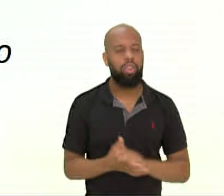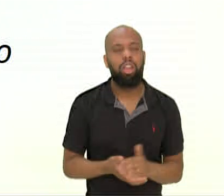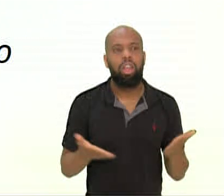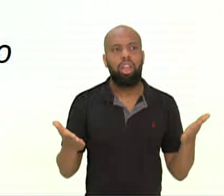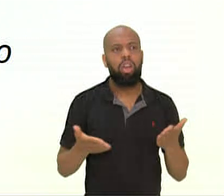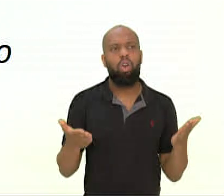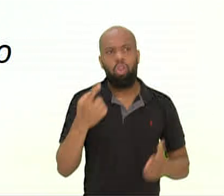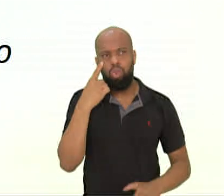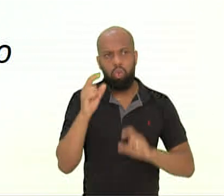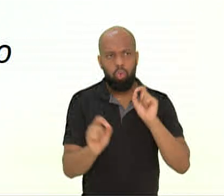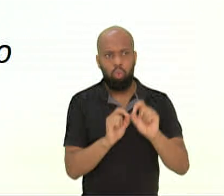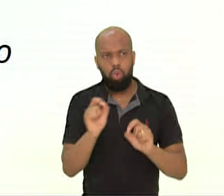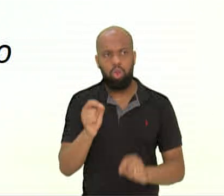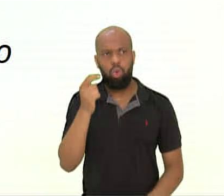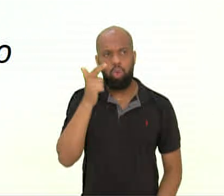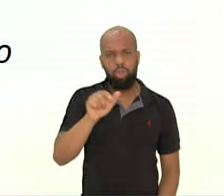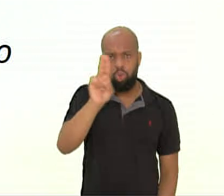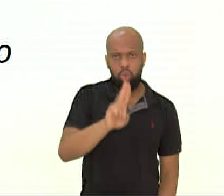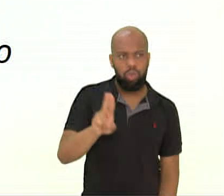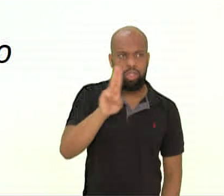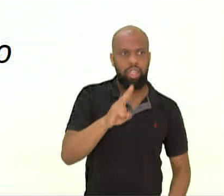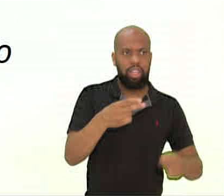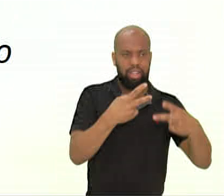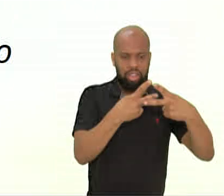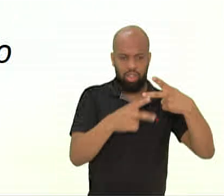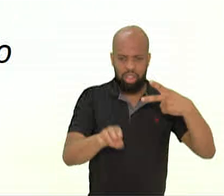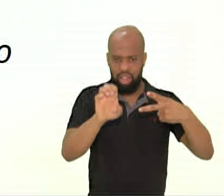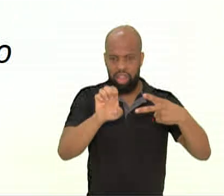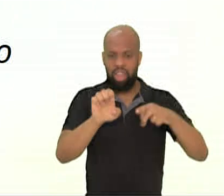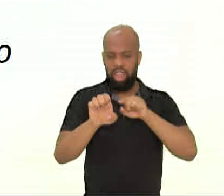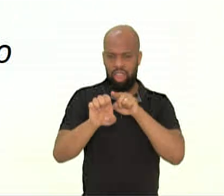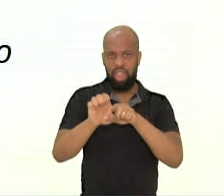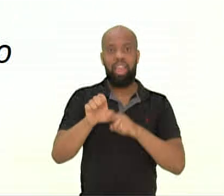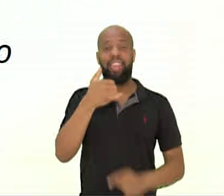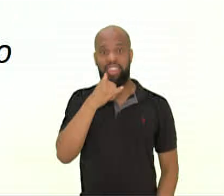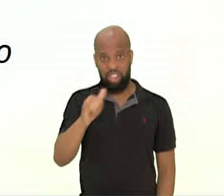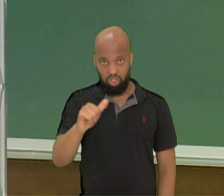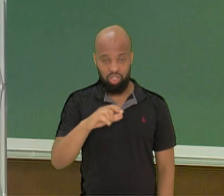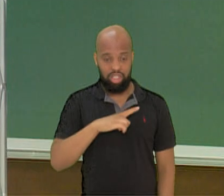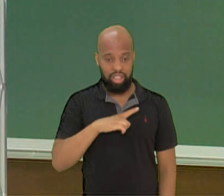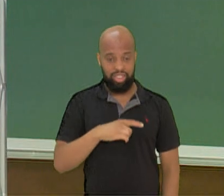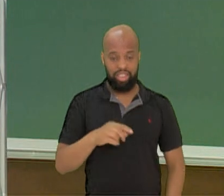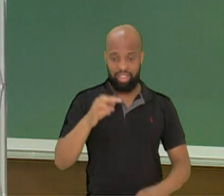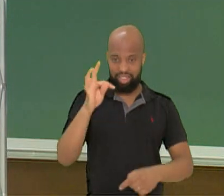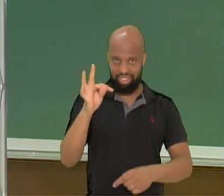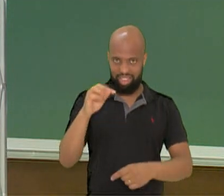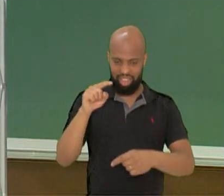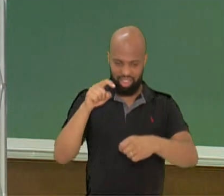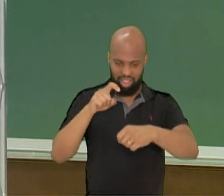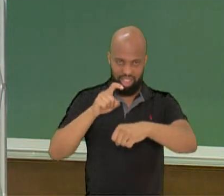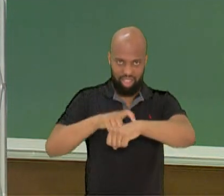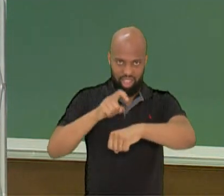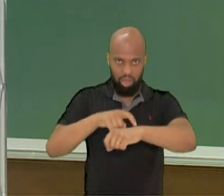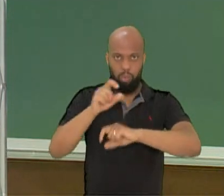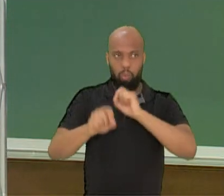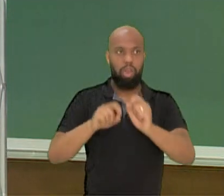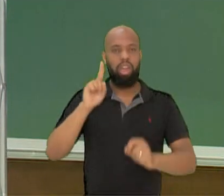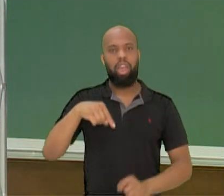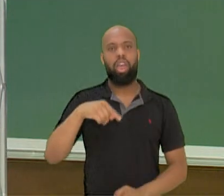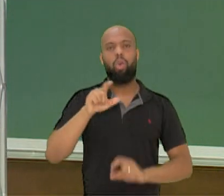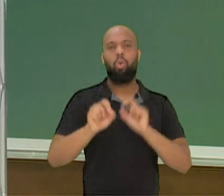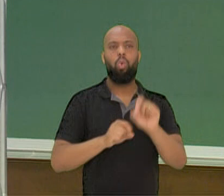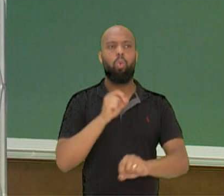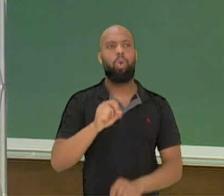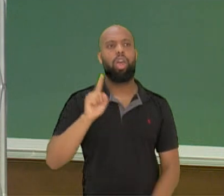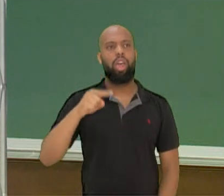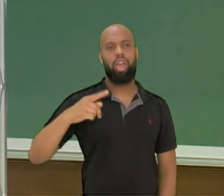podemos estar trabalhando. Quando você tem energia por unidade de tempo, a gente vai ter então a potência que você vai ter desse som. Vamos